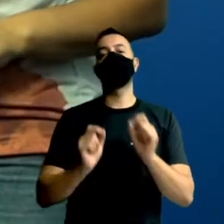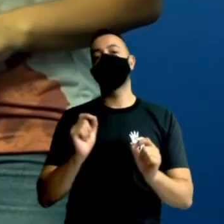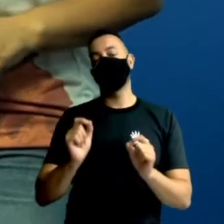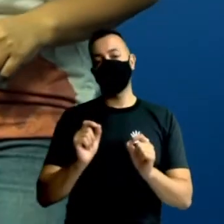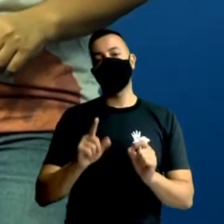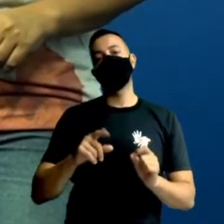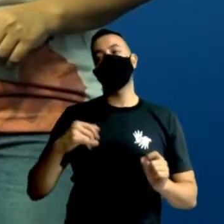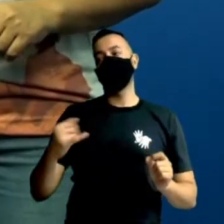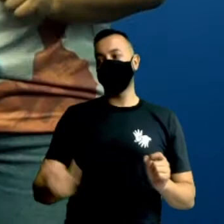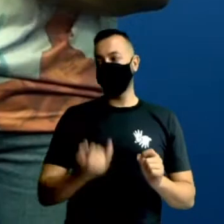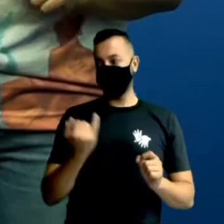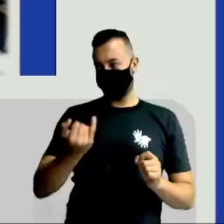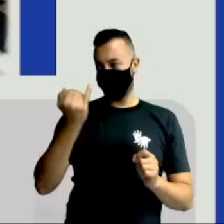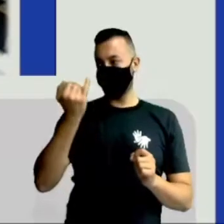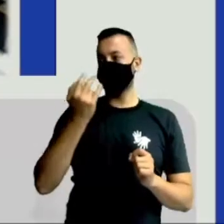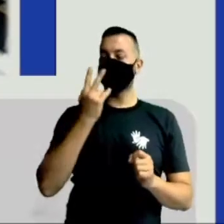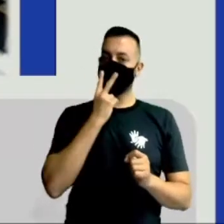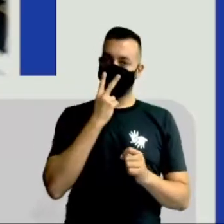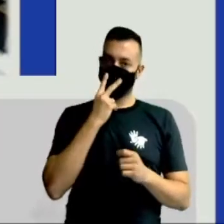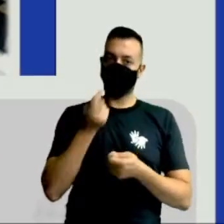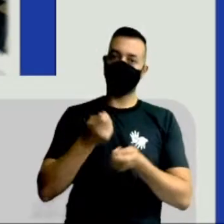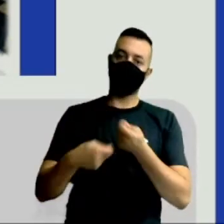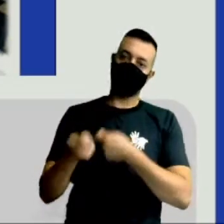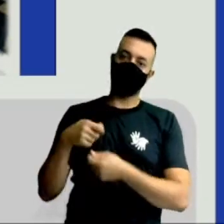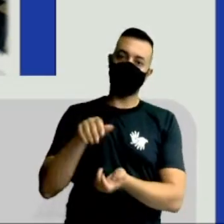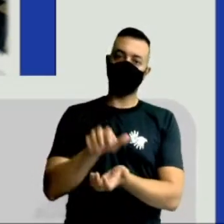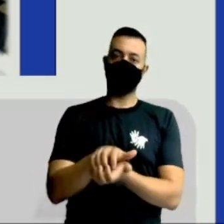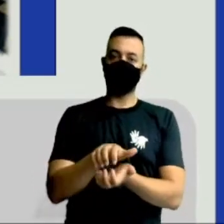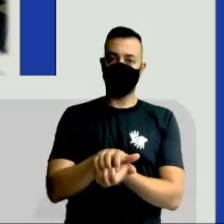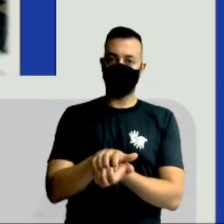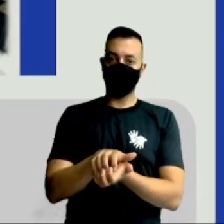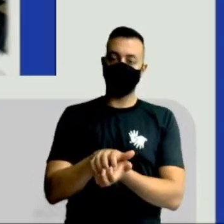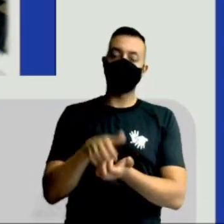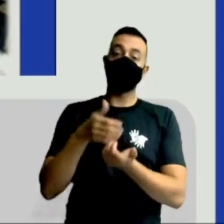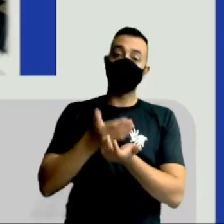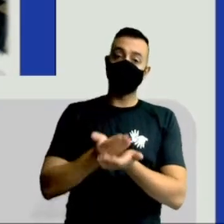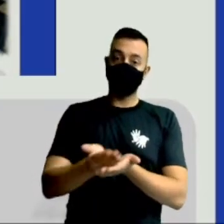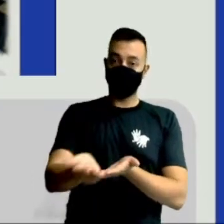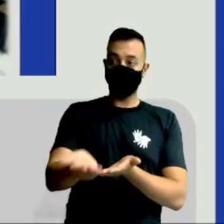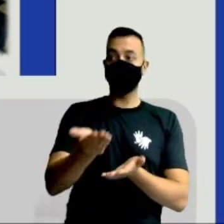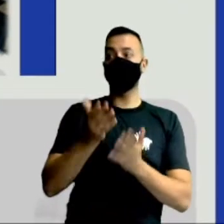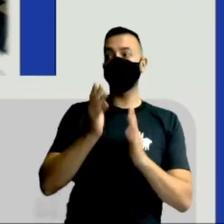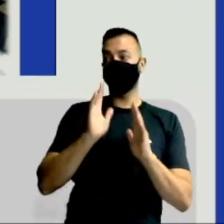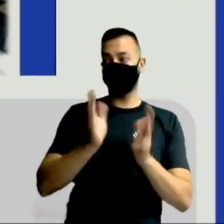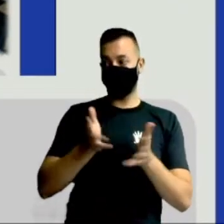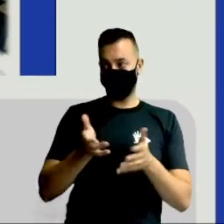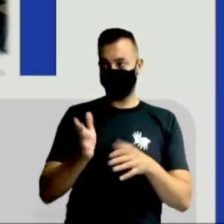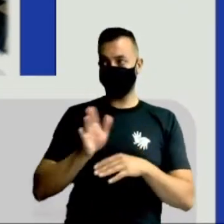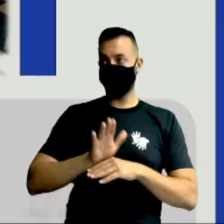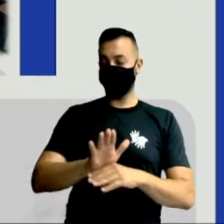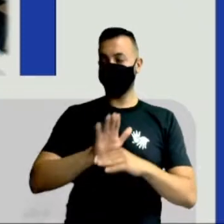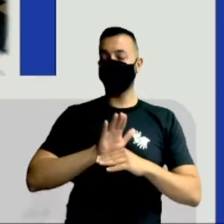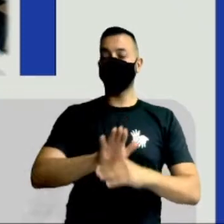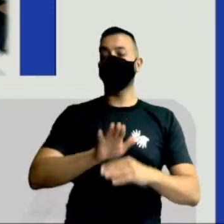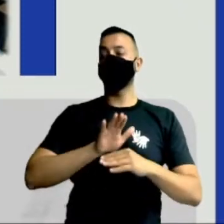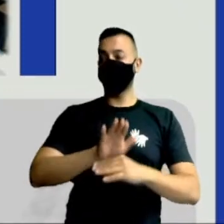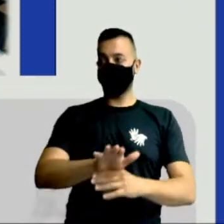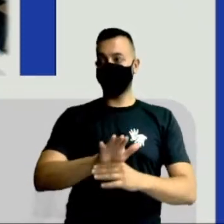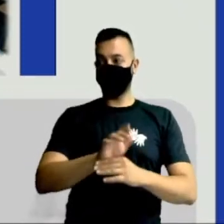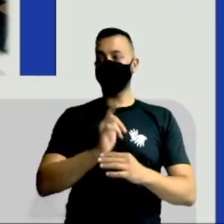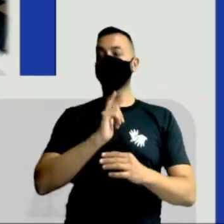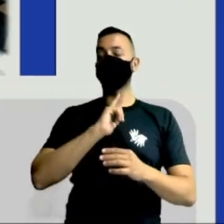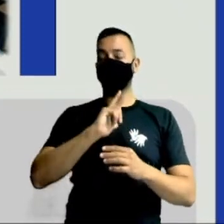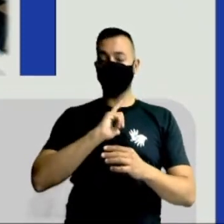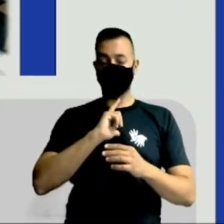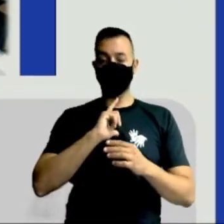a importância de Vitória para a economia de Pernambuco. Desde o seu início, ela já veio aí colaborando para